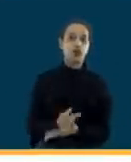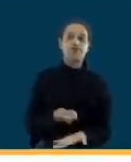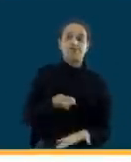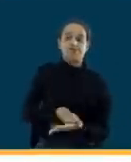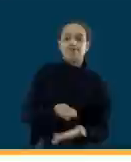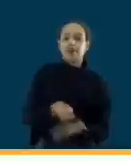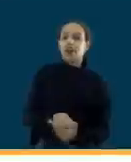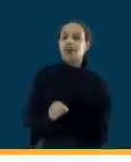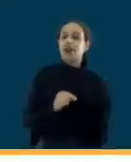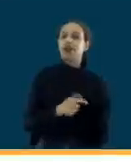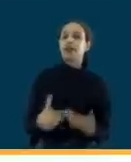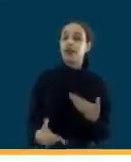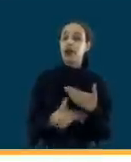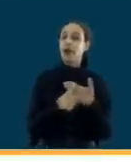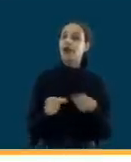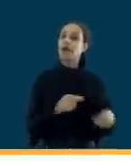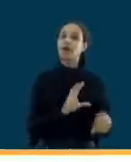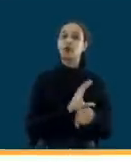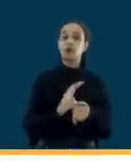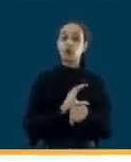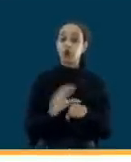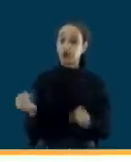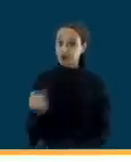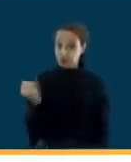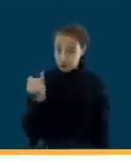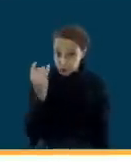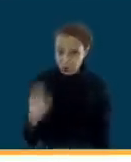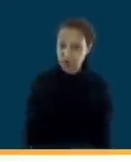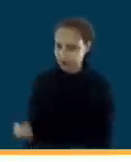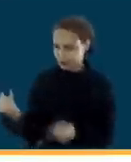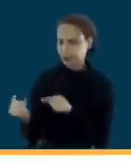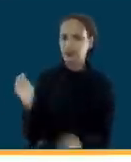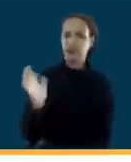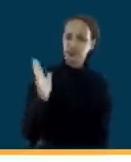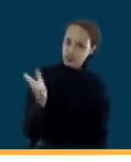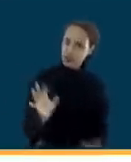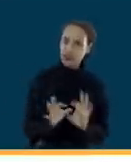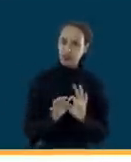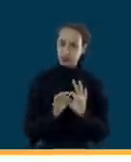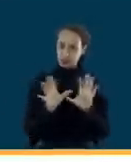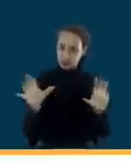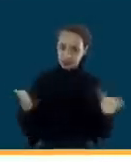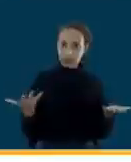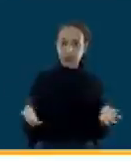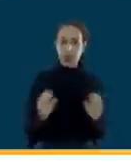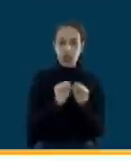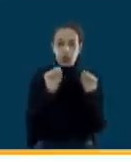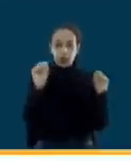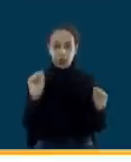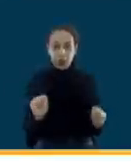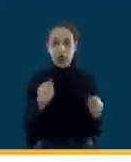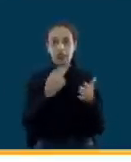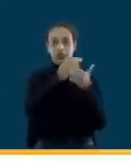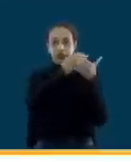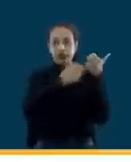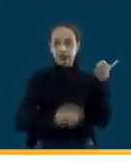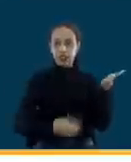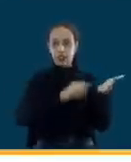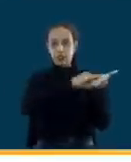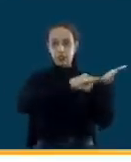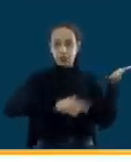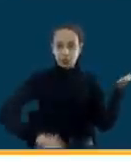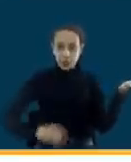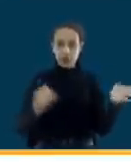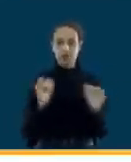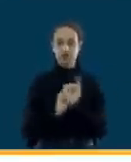papel, esse curso vai ser muito importante também, já está sendo, porque ele está permitindo, inclusive, a sistematização de textos, de documentos, de informações,